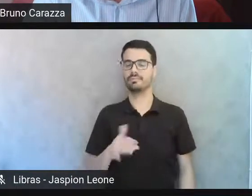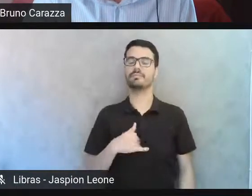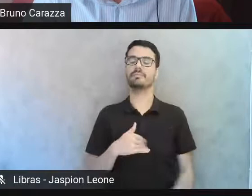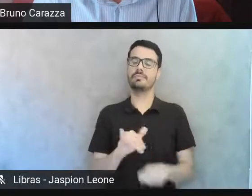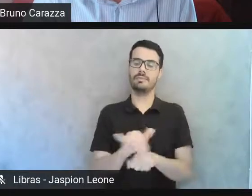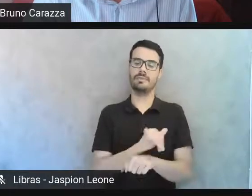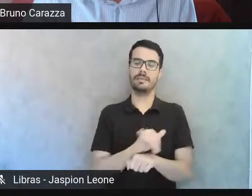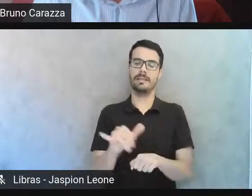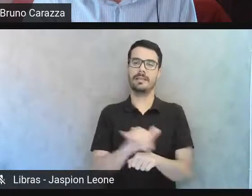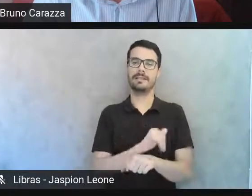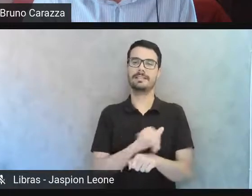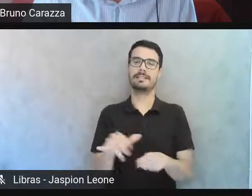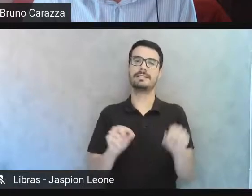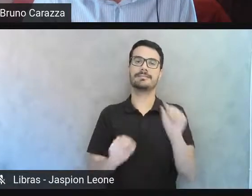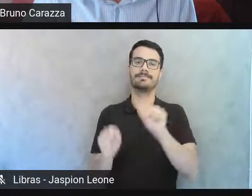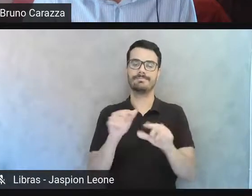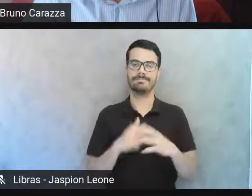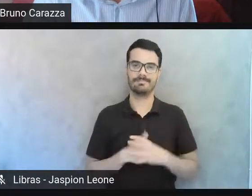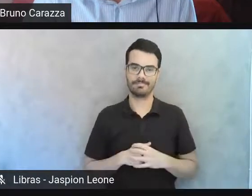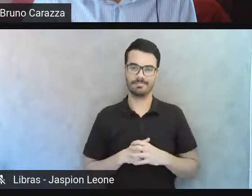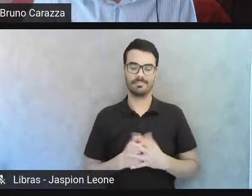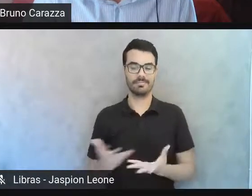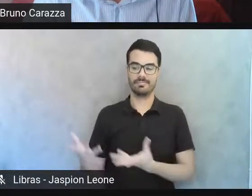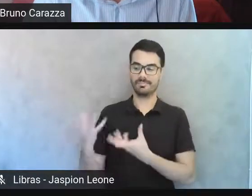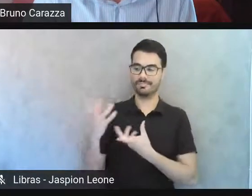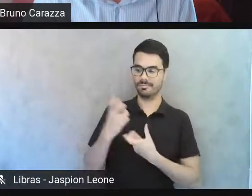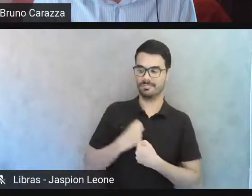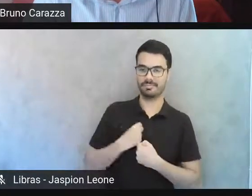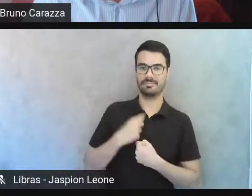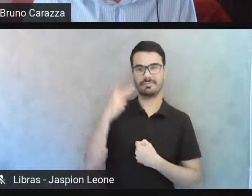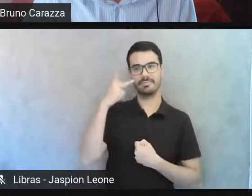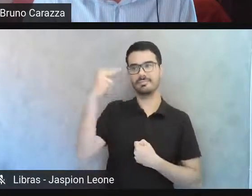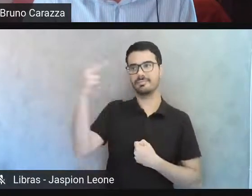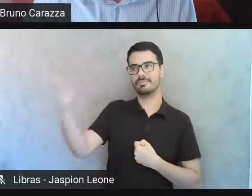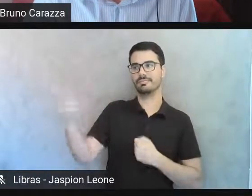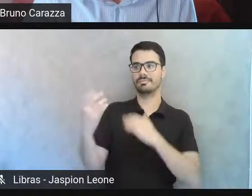típica de arrecadação é visitar uma empresa, né?